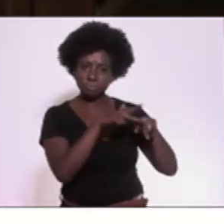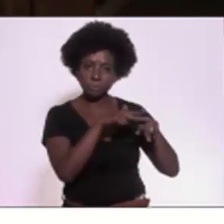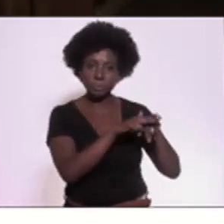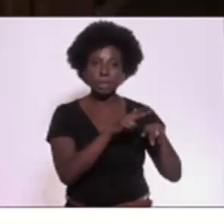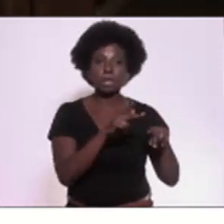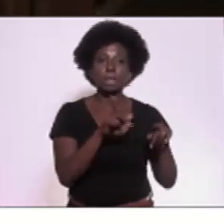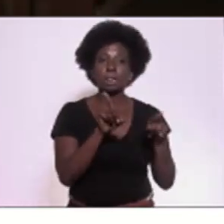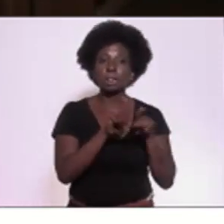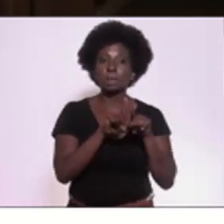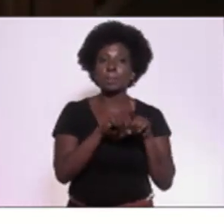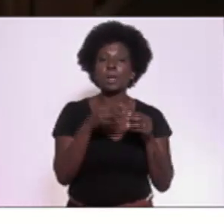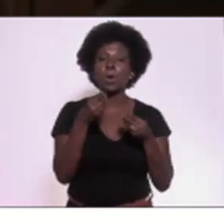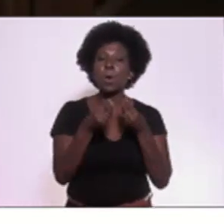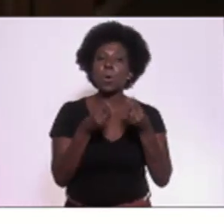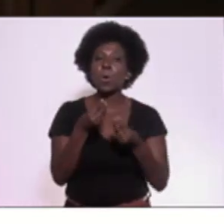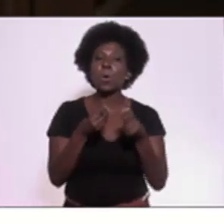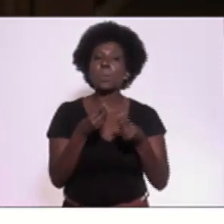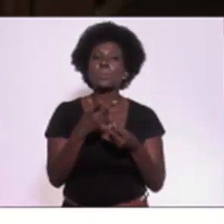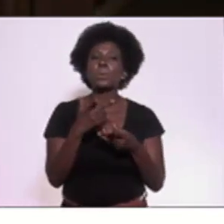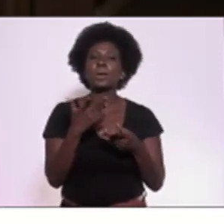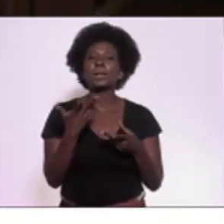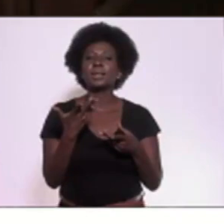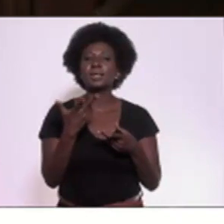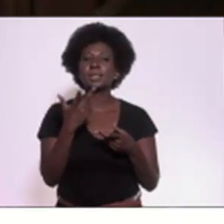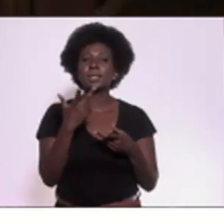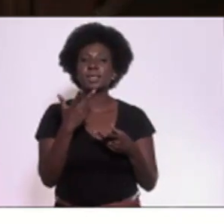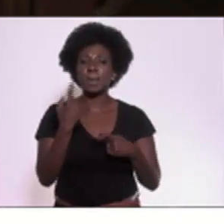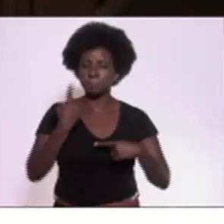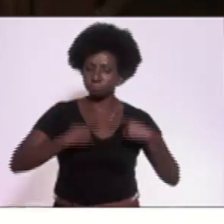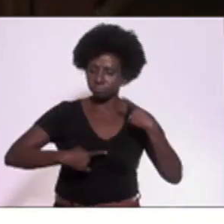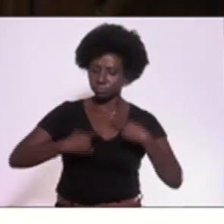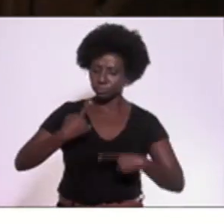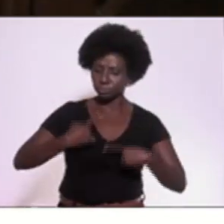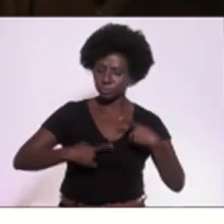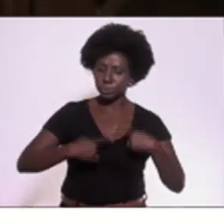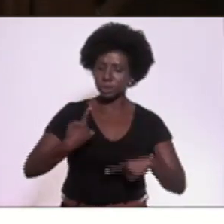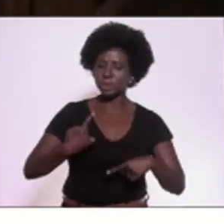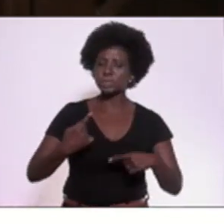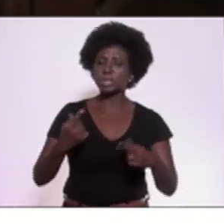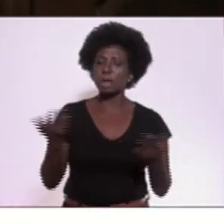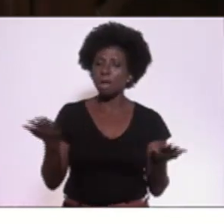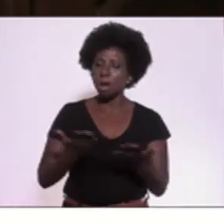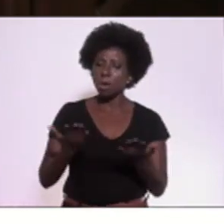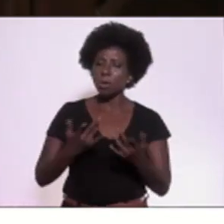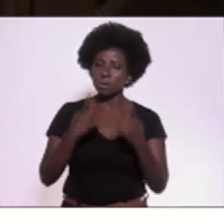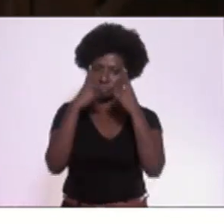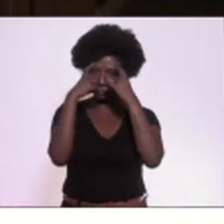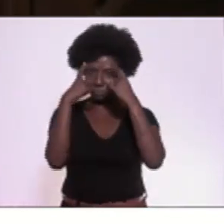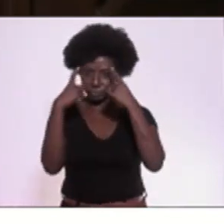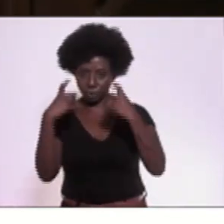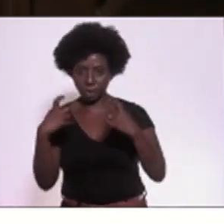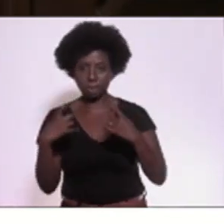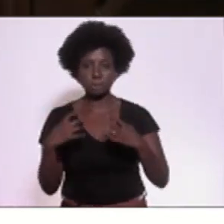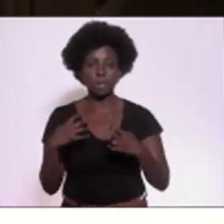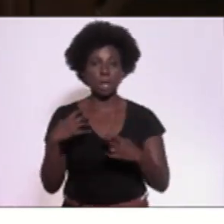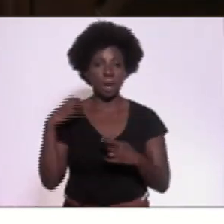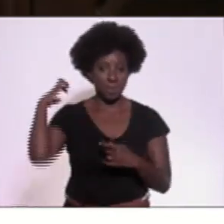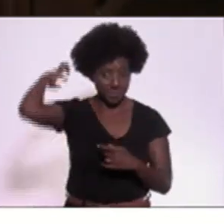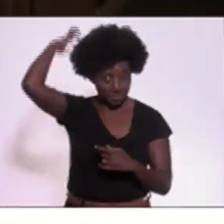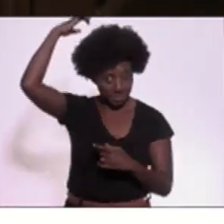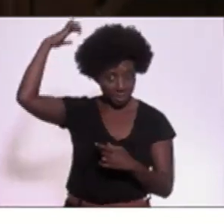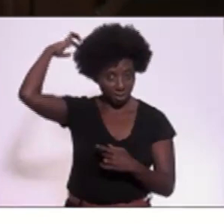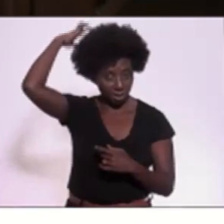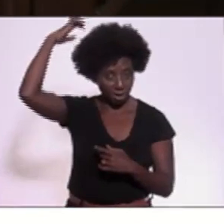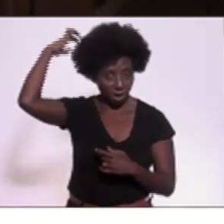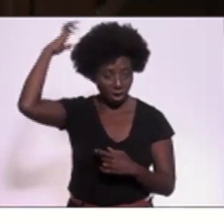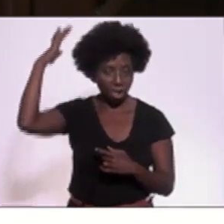tornou um lugar extremamente violento, o lugar do ódio. A Marielle, que desafiou os podres